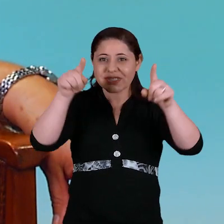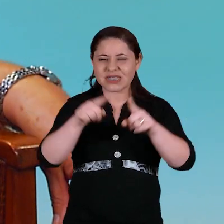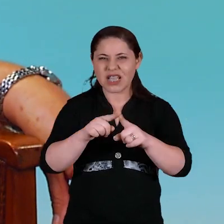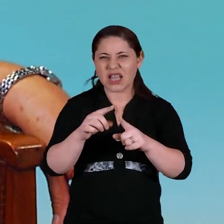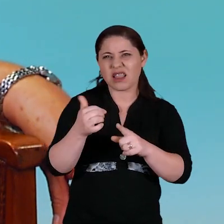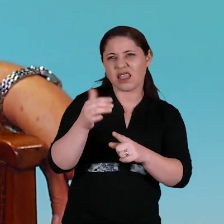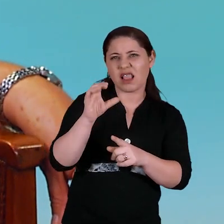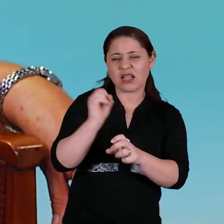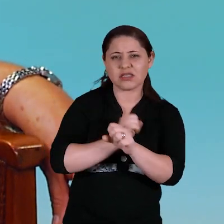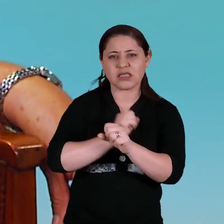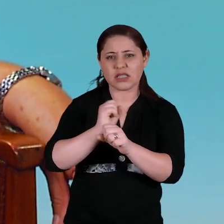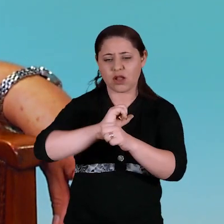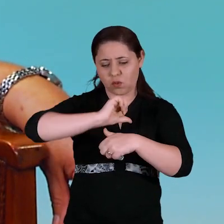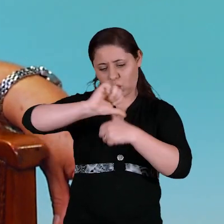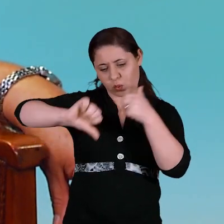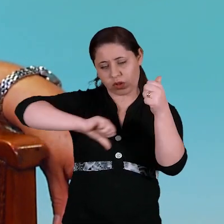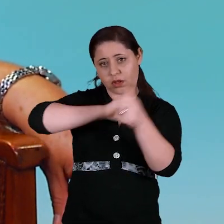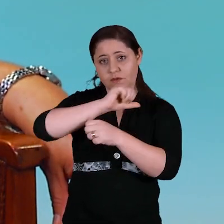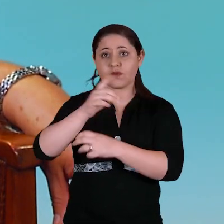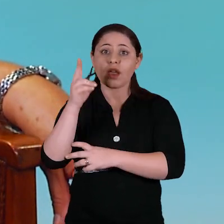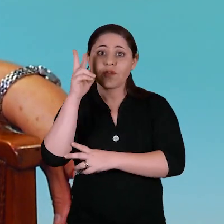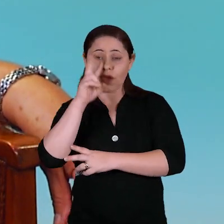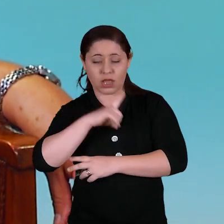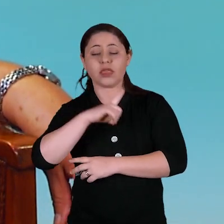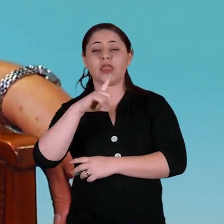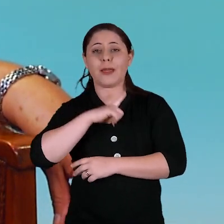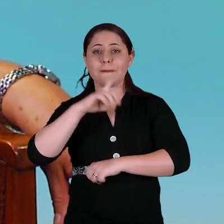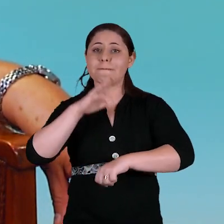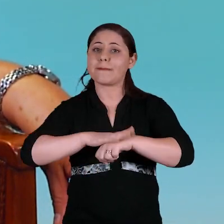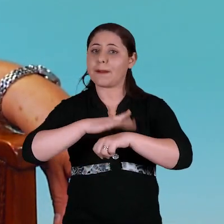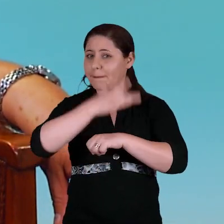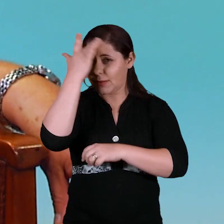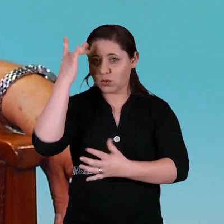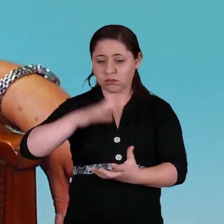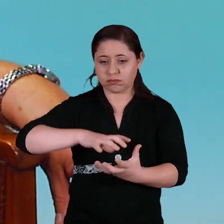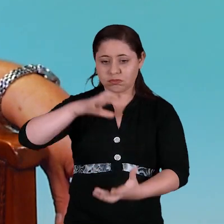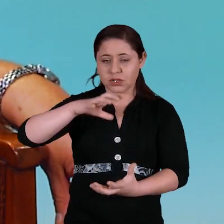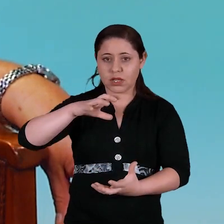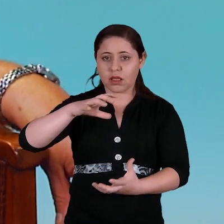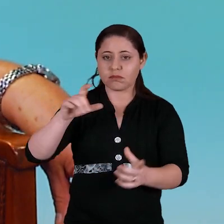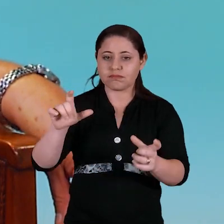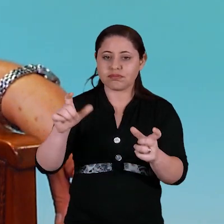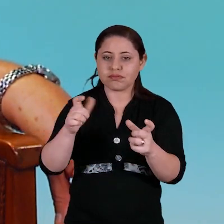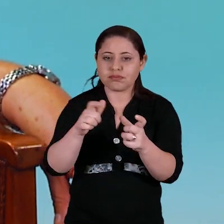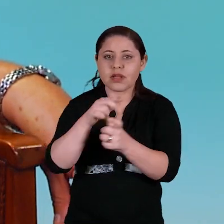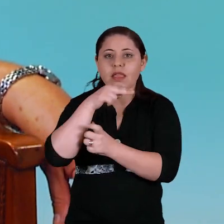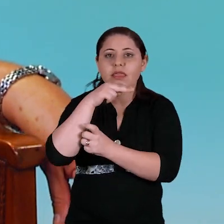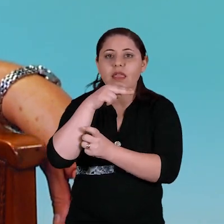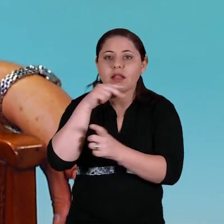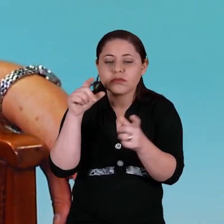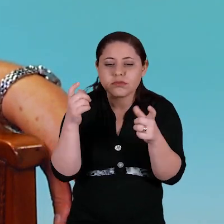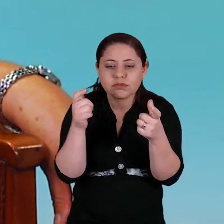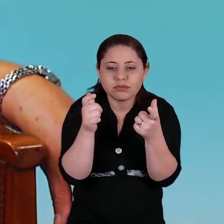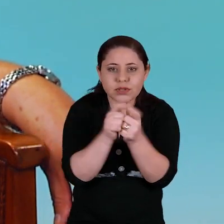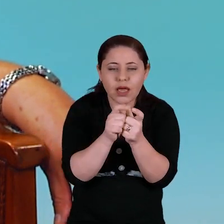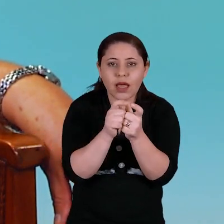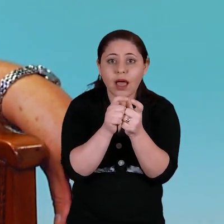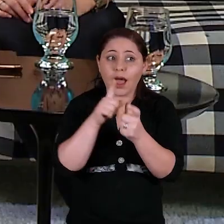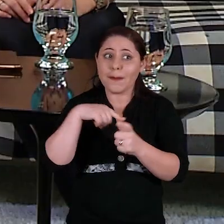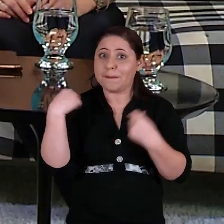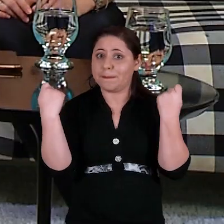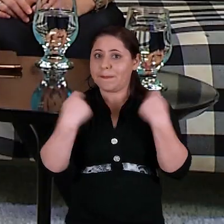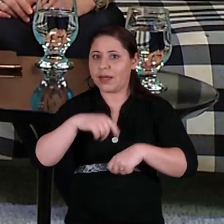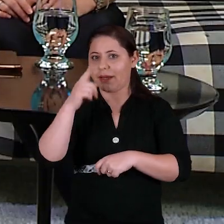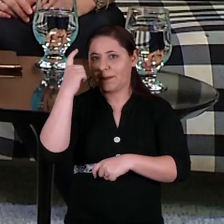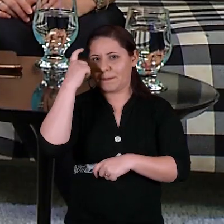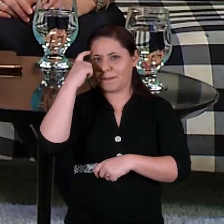10 anos, ela será invertida. Teremos mais idosos e menos netos, né? Então, é urgente que se